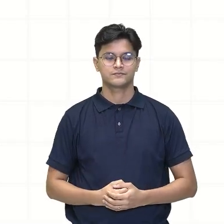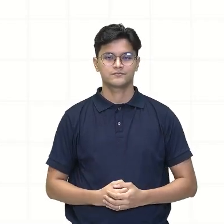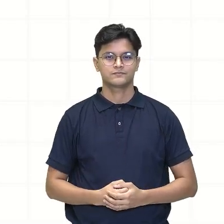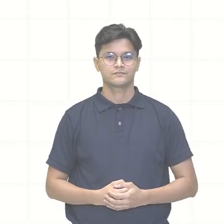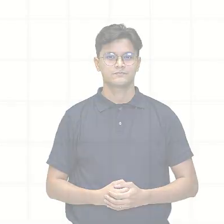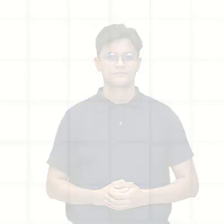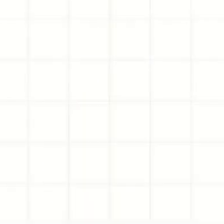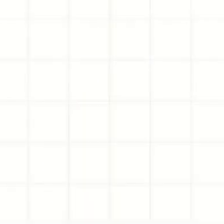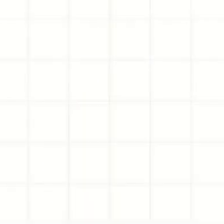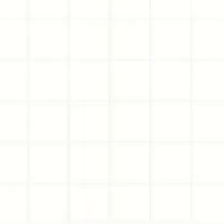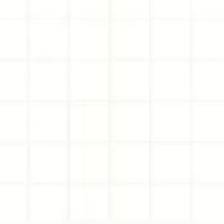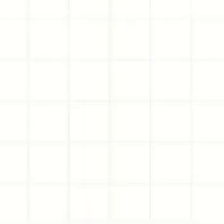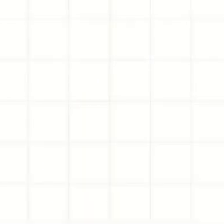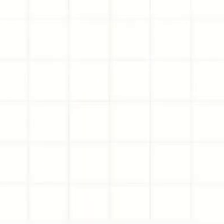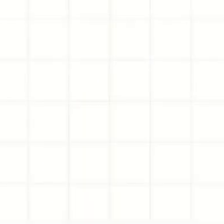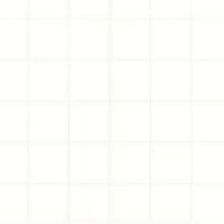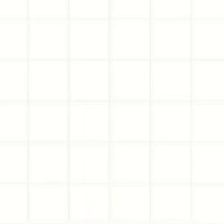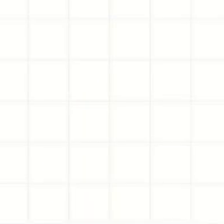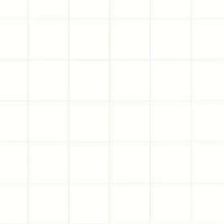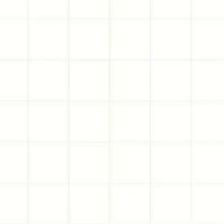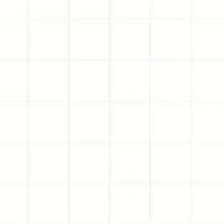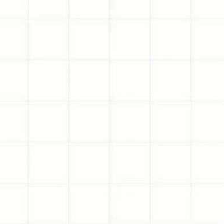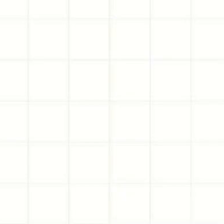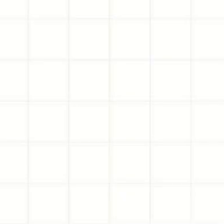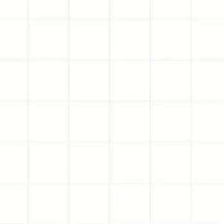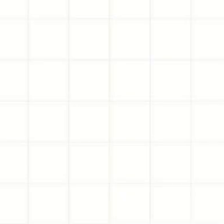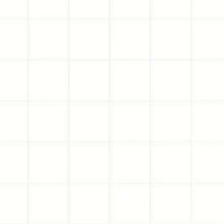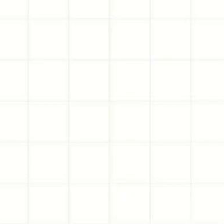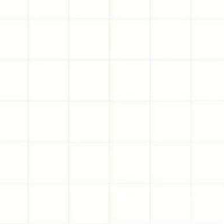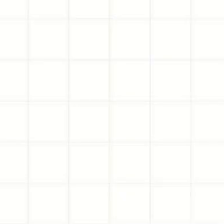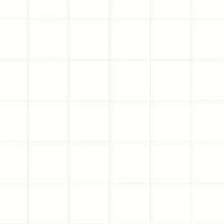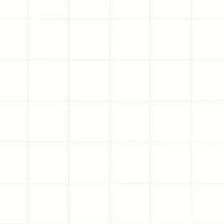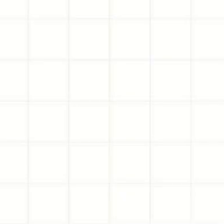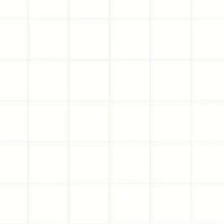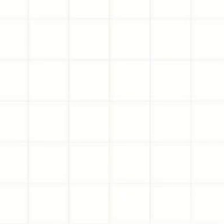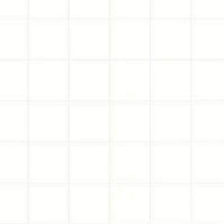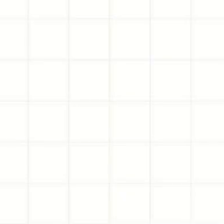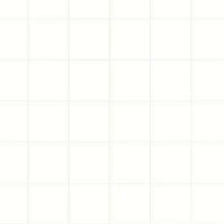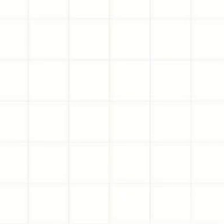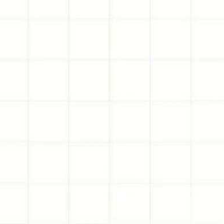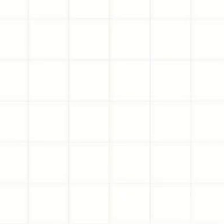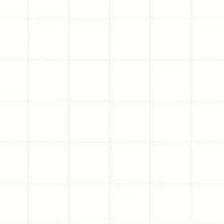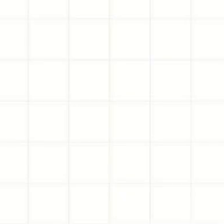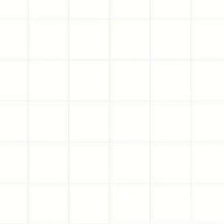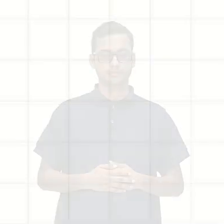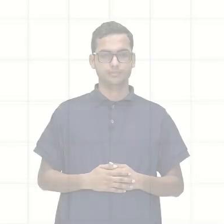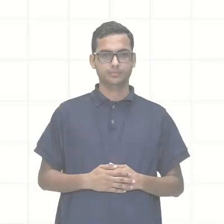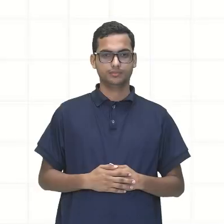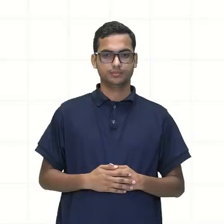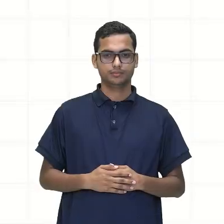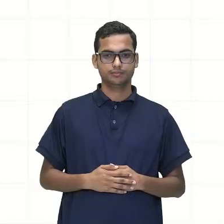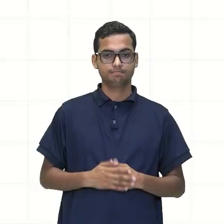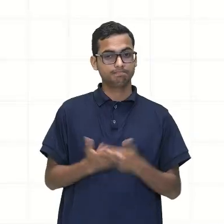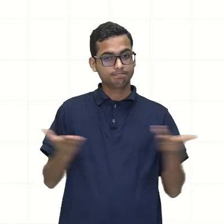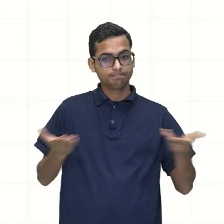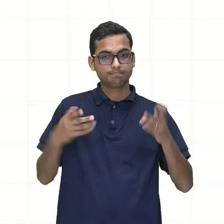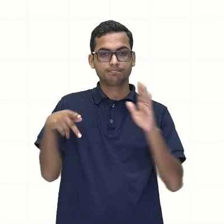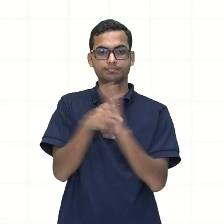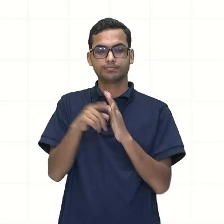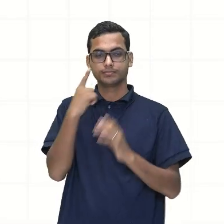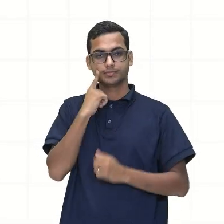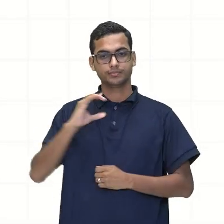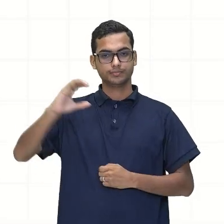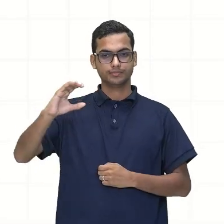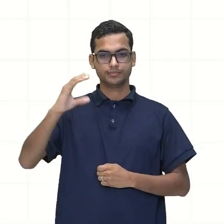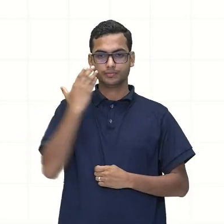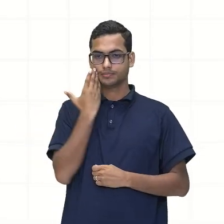tem só números positivos, fica bem mais tranquilo da gente trabalhar. Vamos ver o item C. No